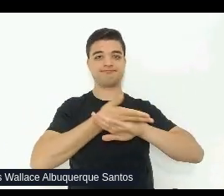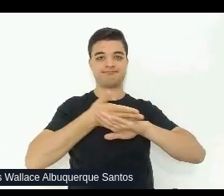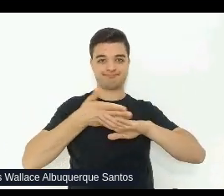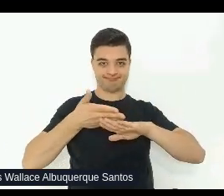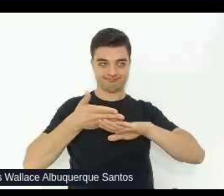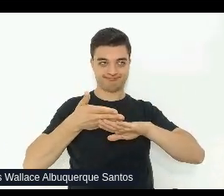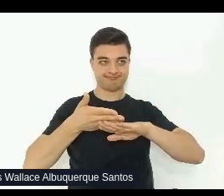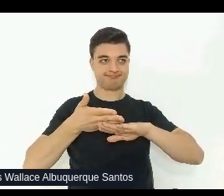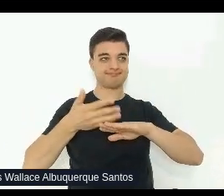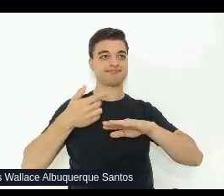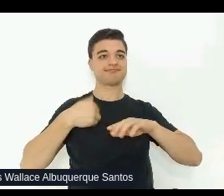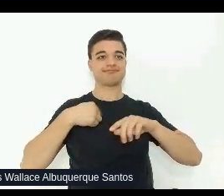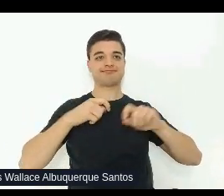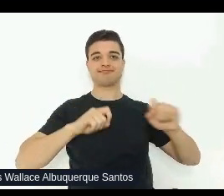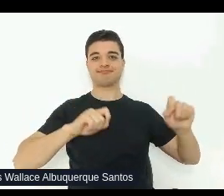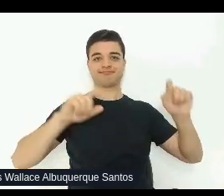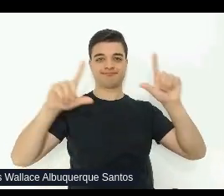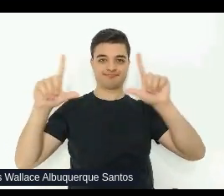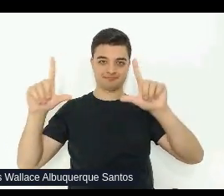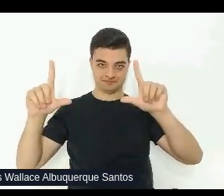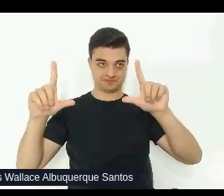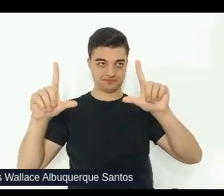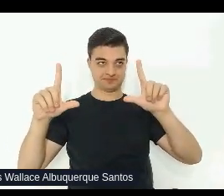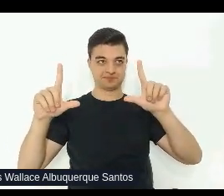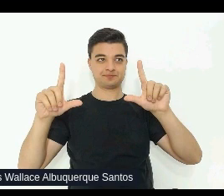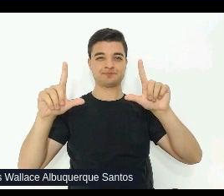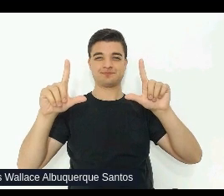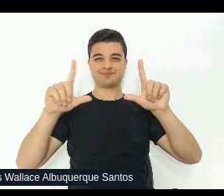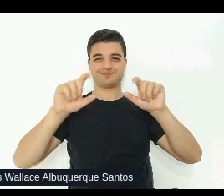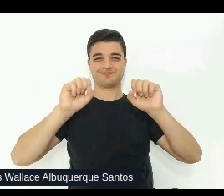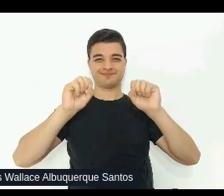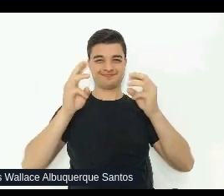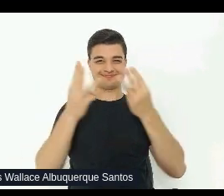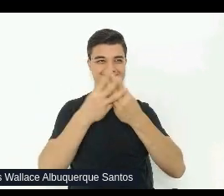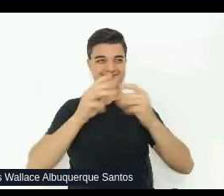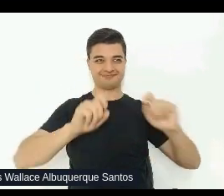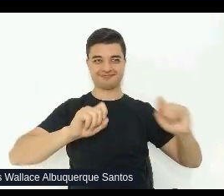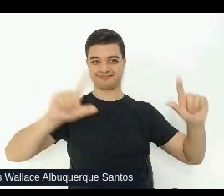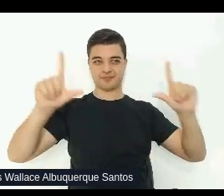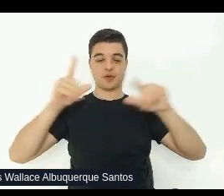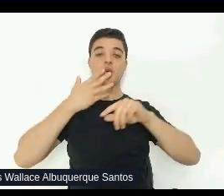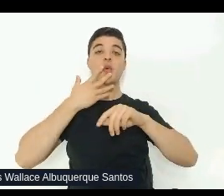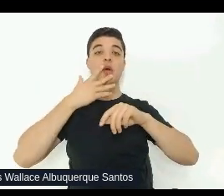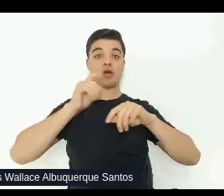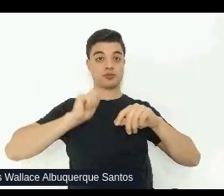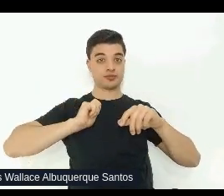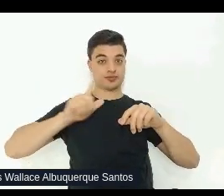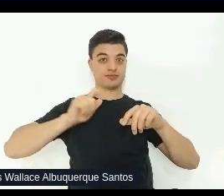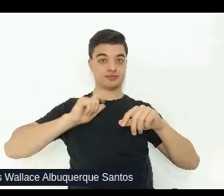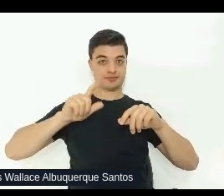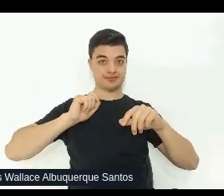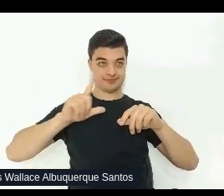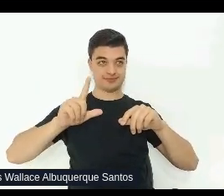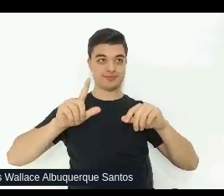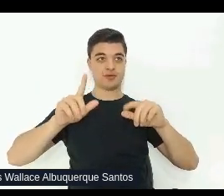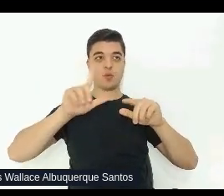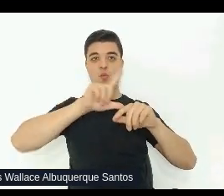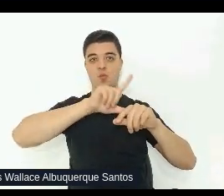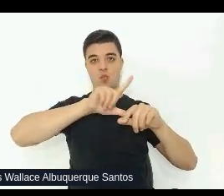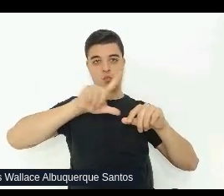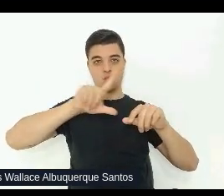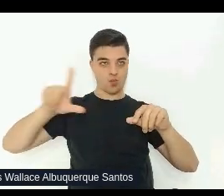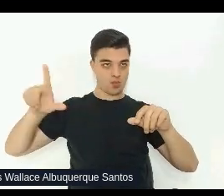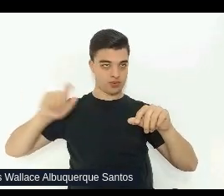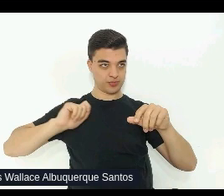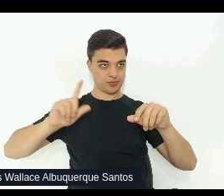tá? O slide todo na cor azul, tá? Sem nenhuma figura, nenhuma imagem. Um texto dizendo quem sou